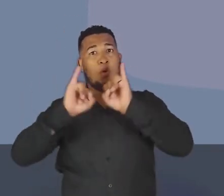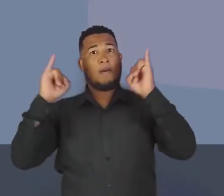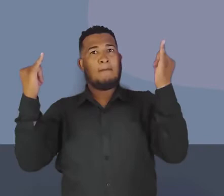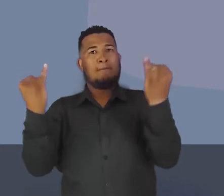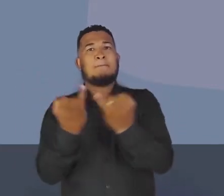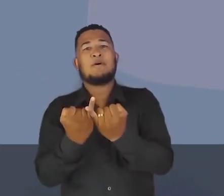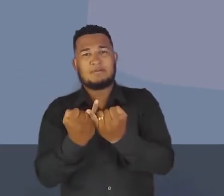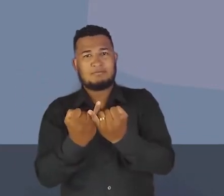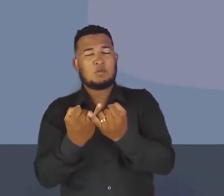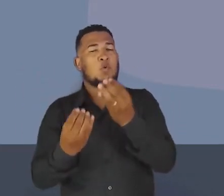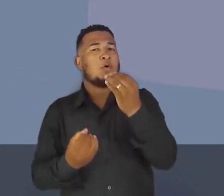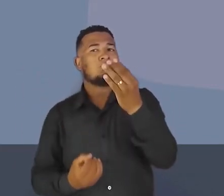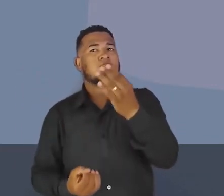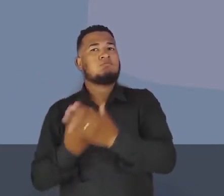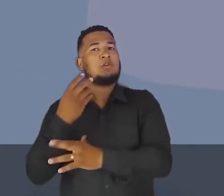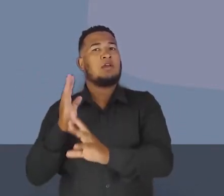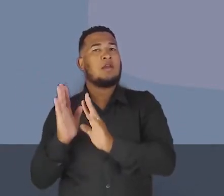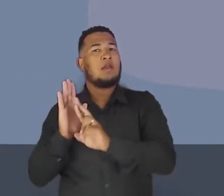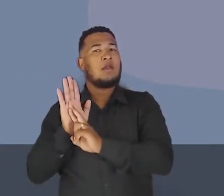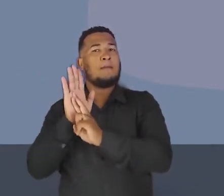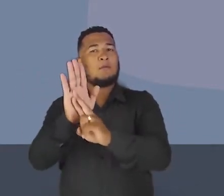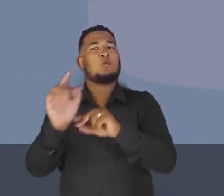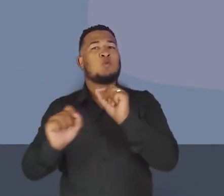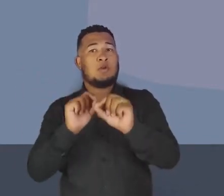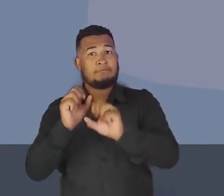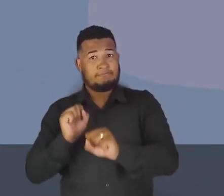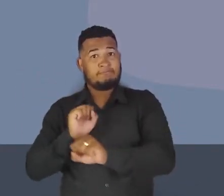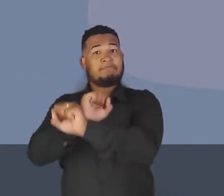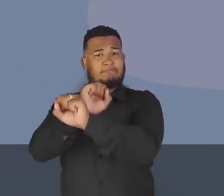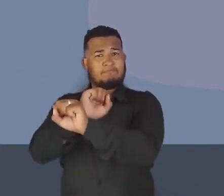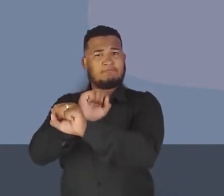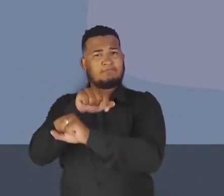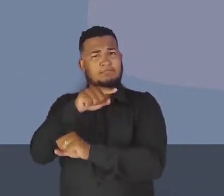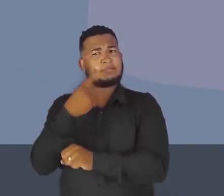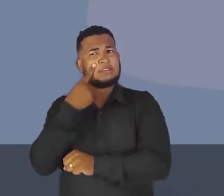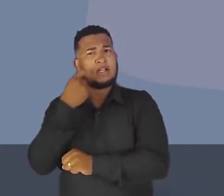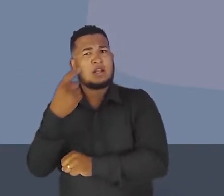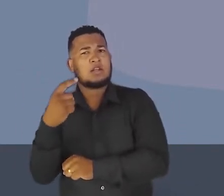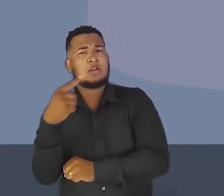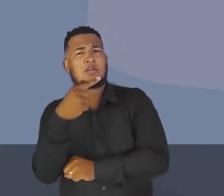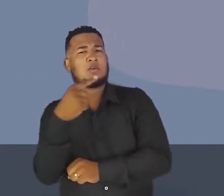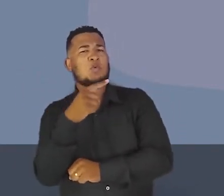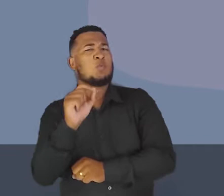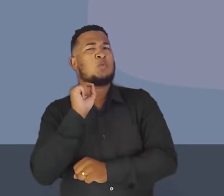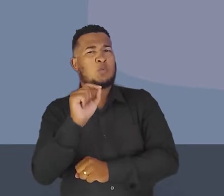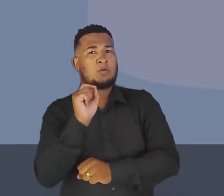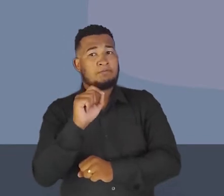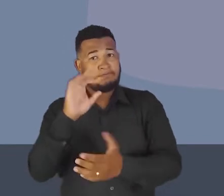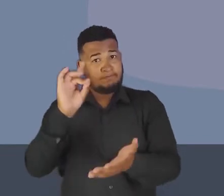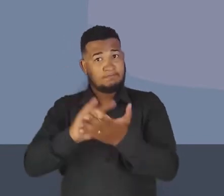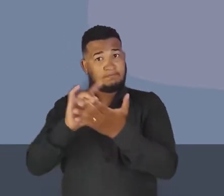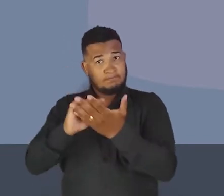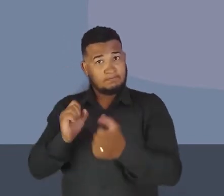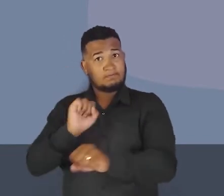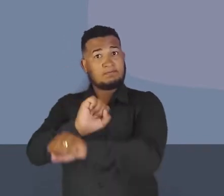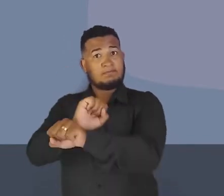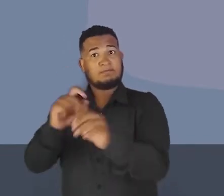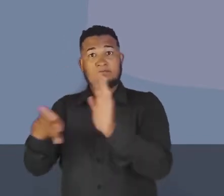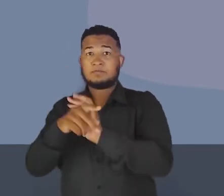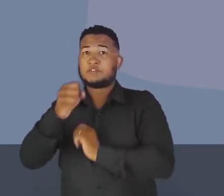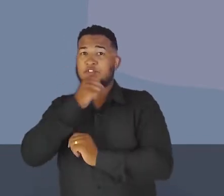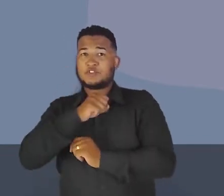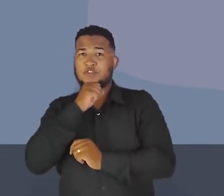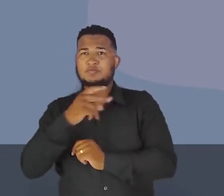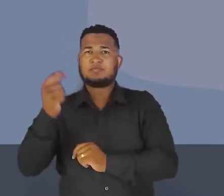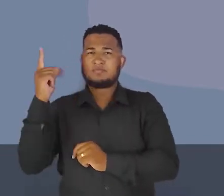e mostra ali, representa os escravos. E o que é interessante nessa imagem é que os escravos no mundo antigo, tanto